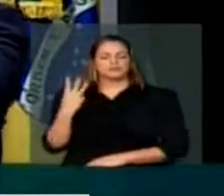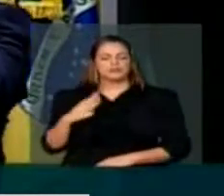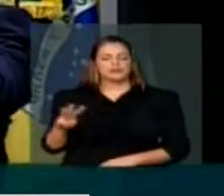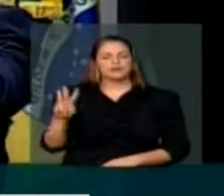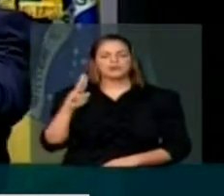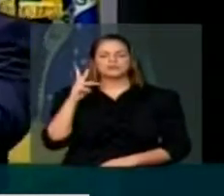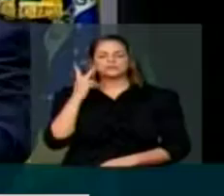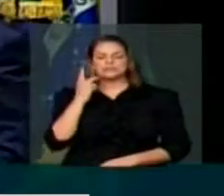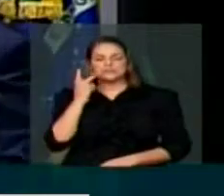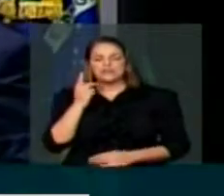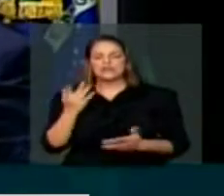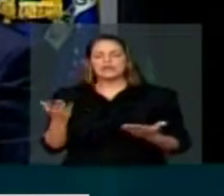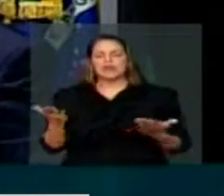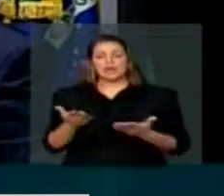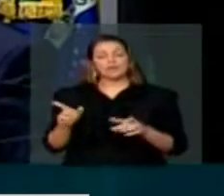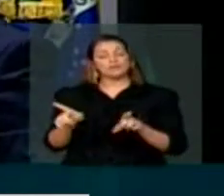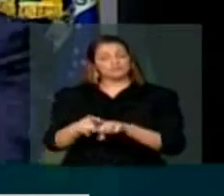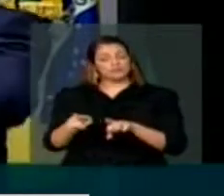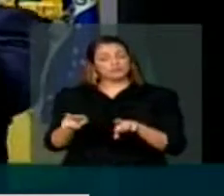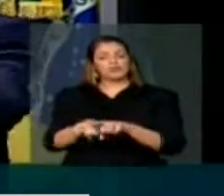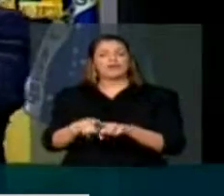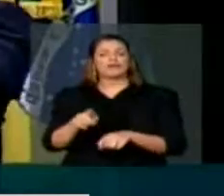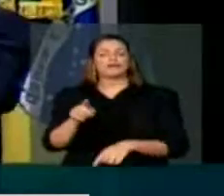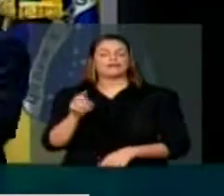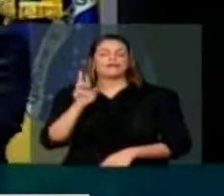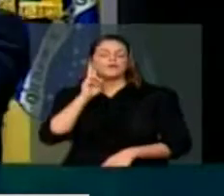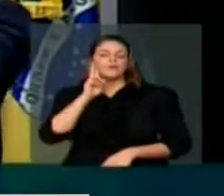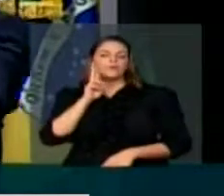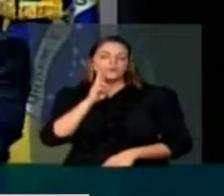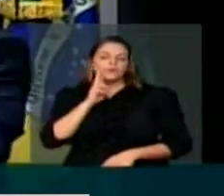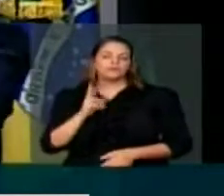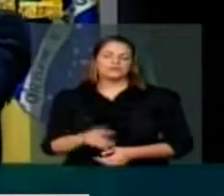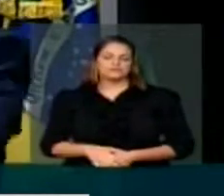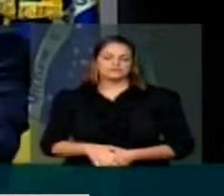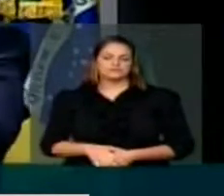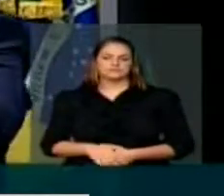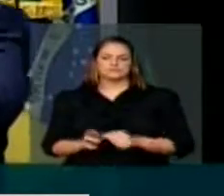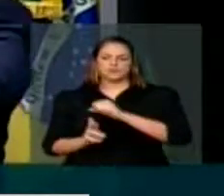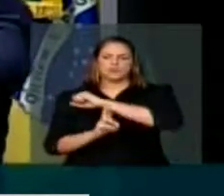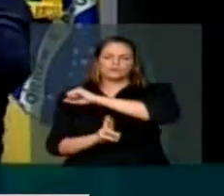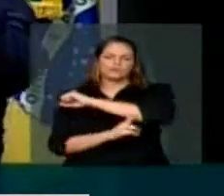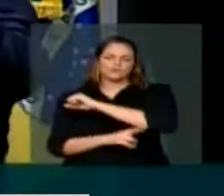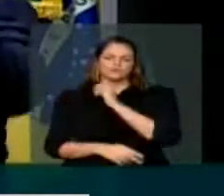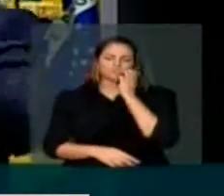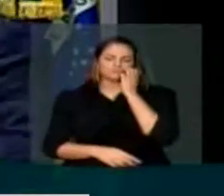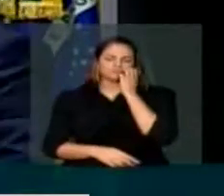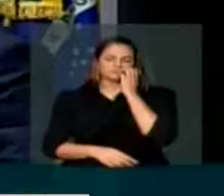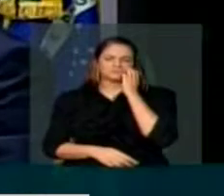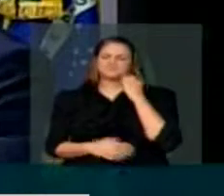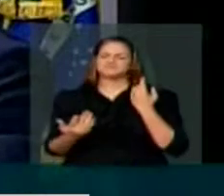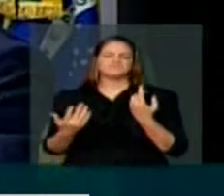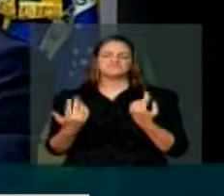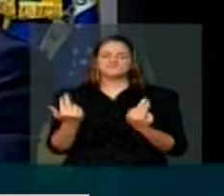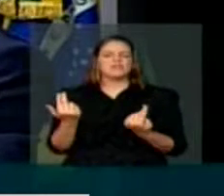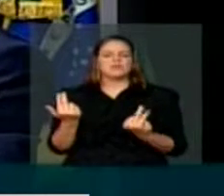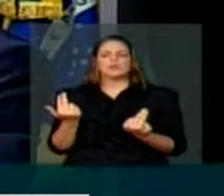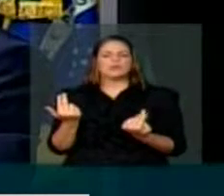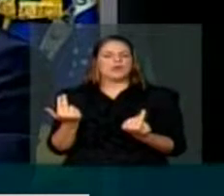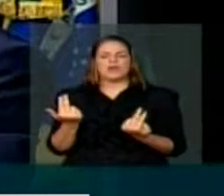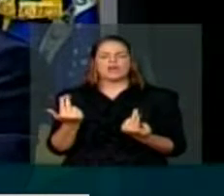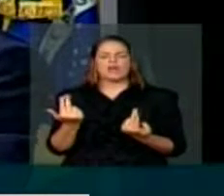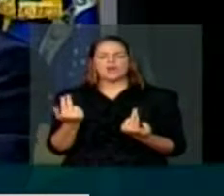cearense e agora até em Rondônia, que não faz inveja a nenhum sistema de comunicação do